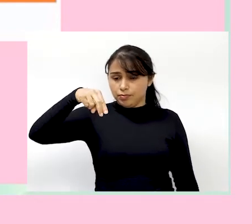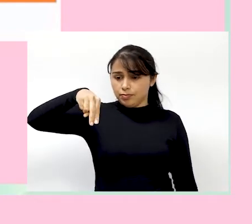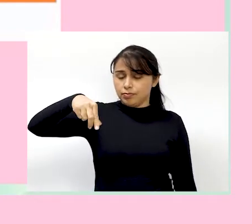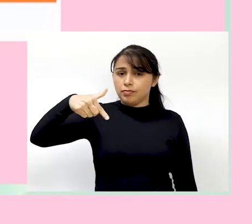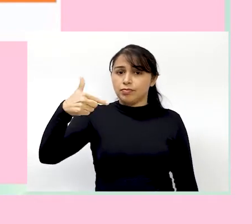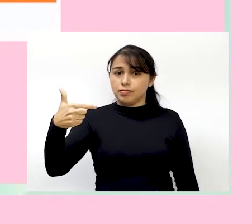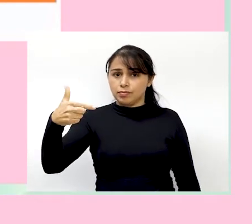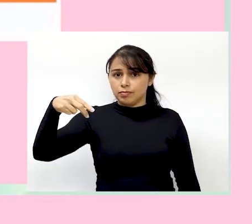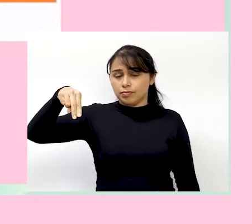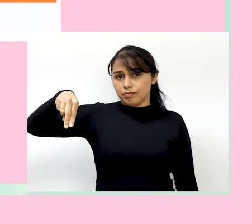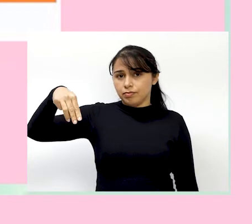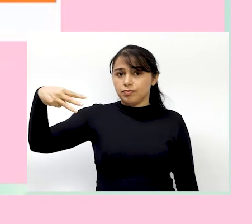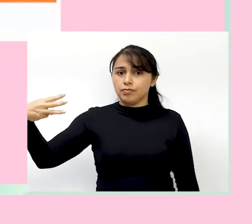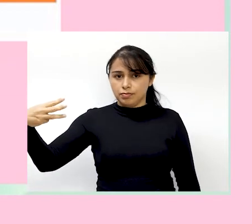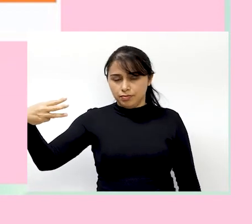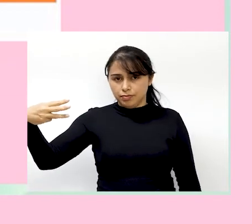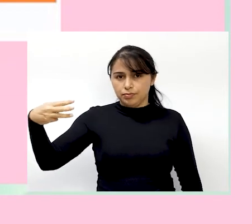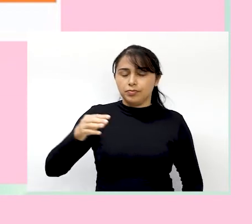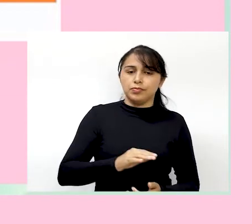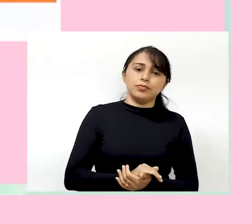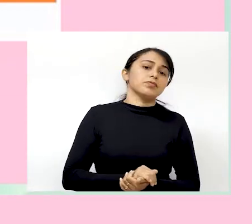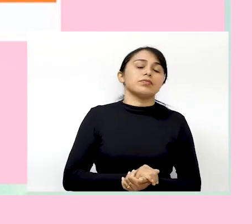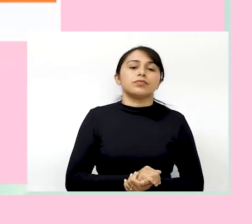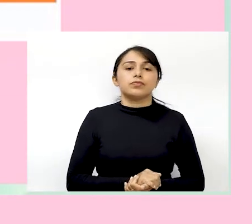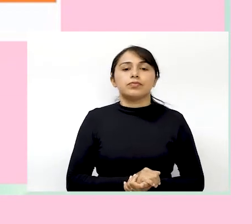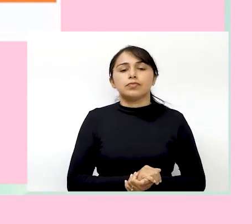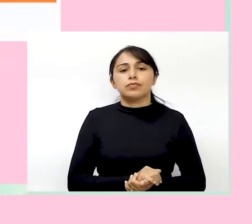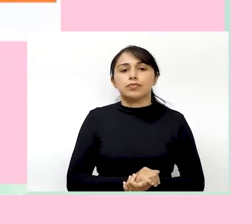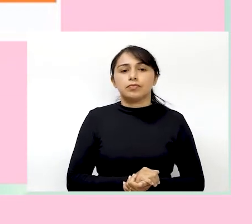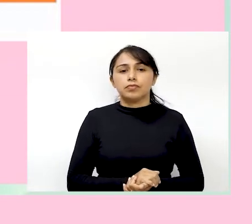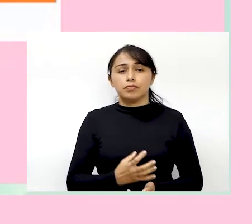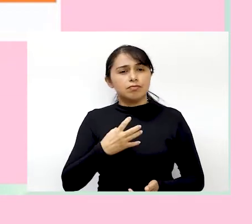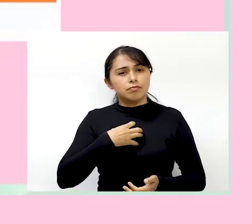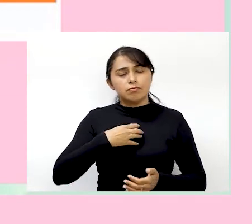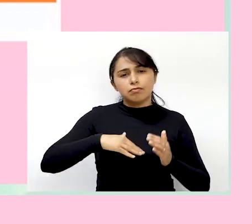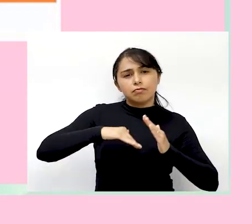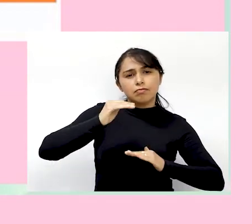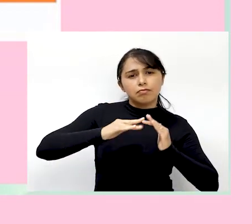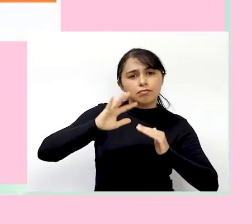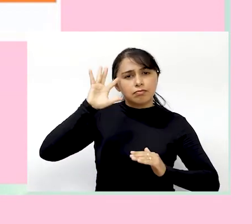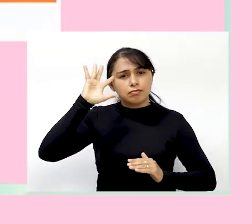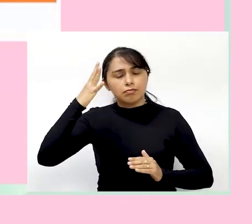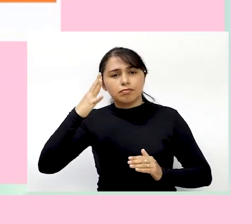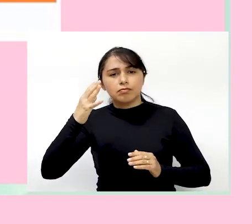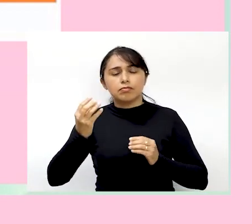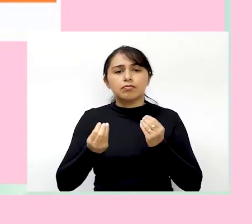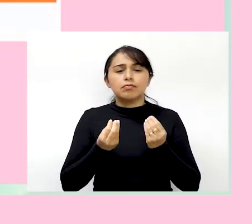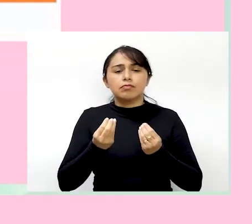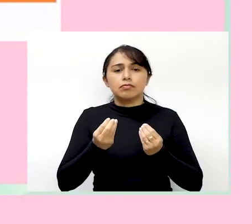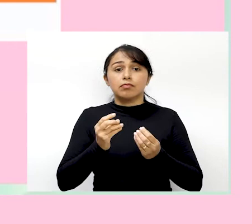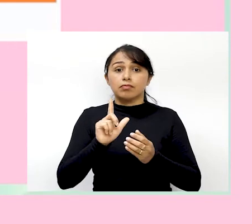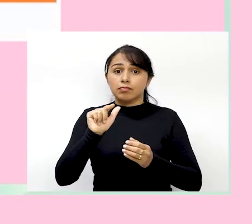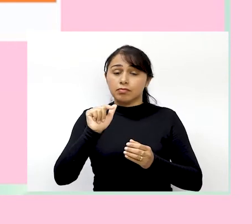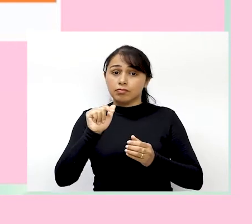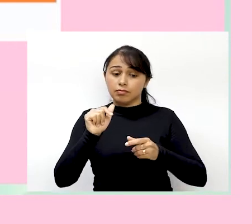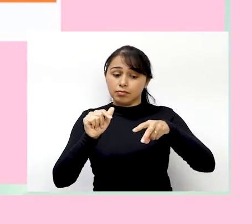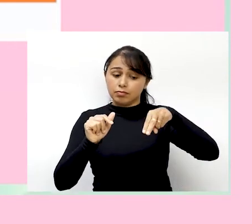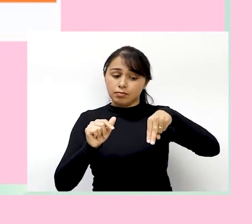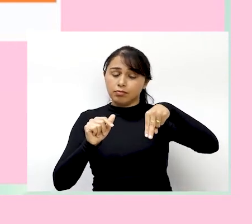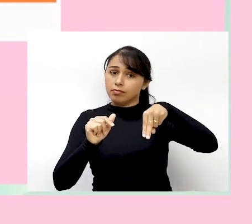N3. E aqui ele dá as alternativas. Então, uma maneira prática da gente resolver esse tipo de questão